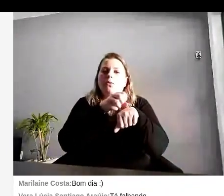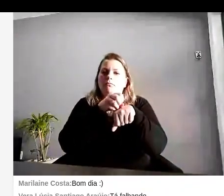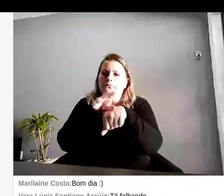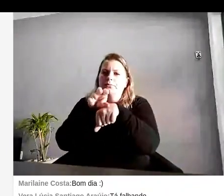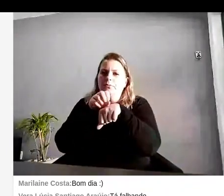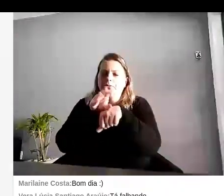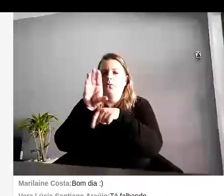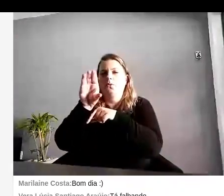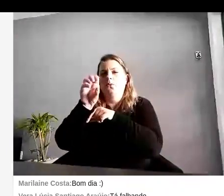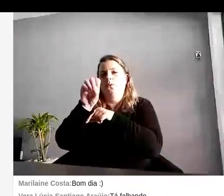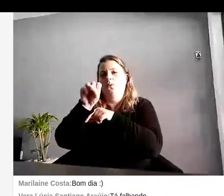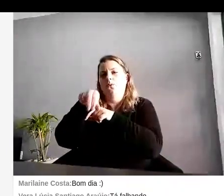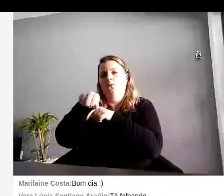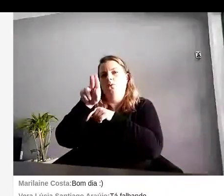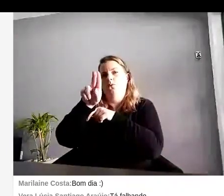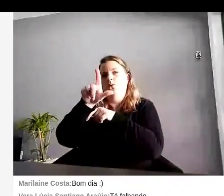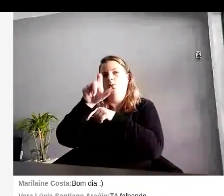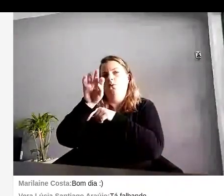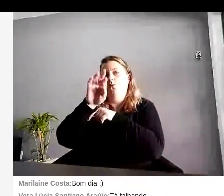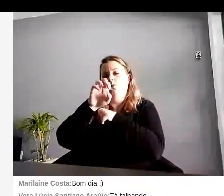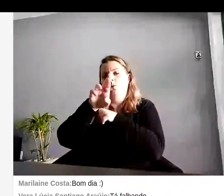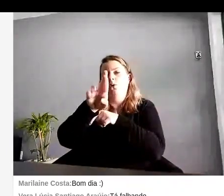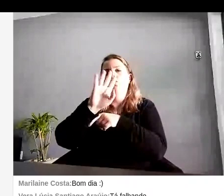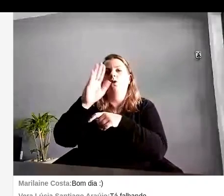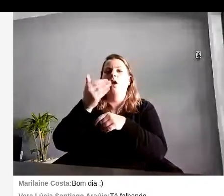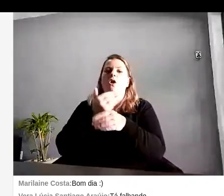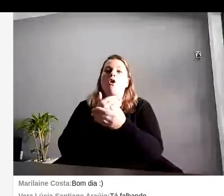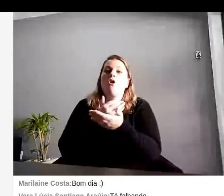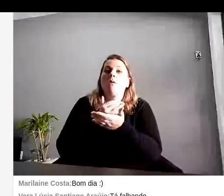num patamar praticamente